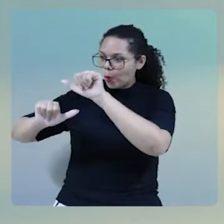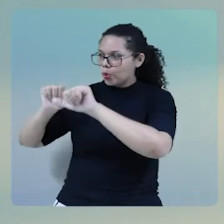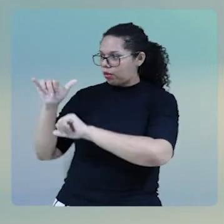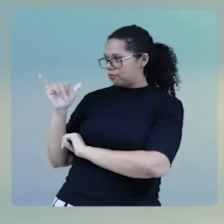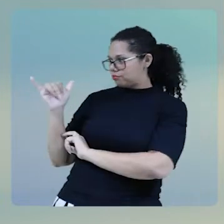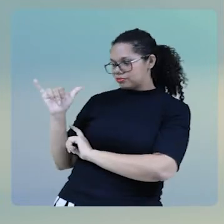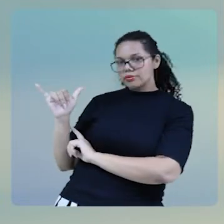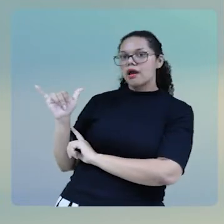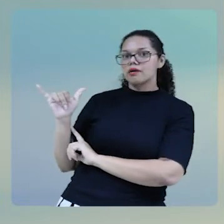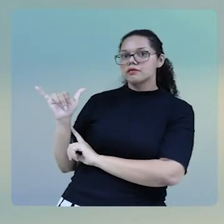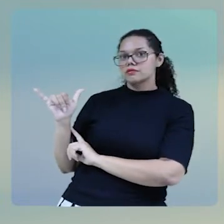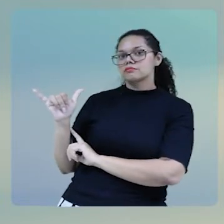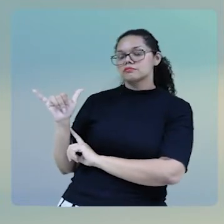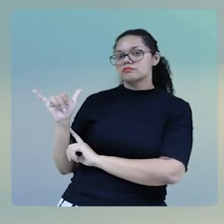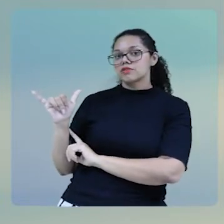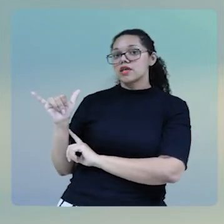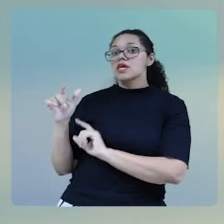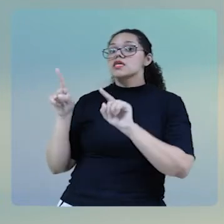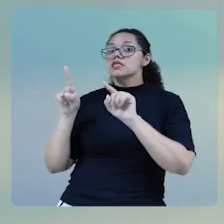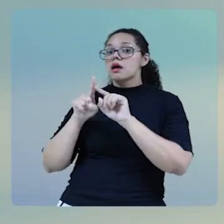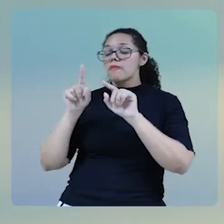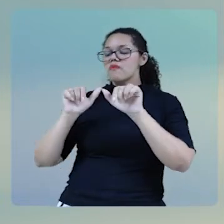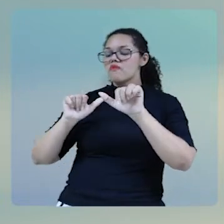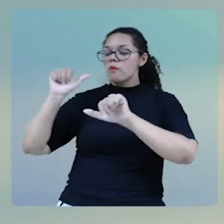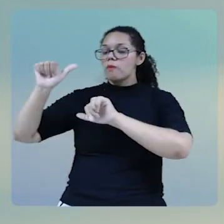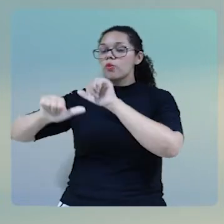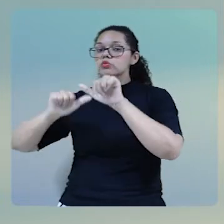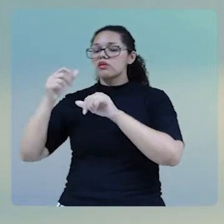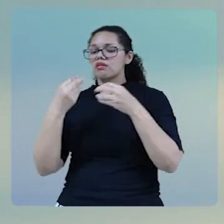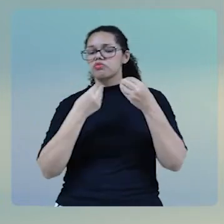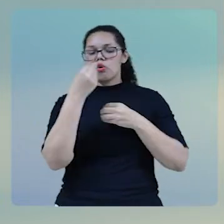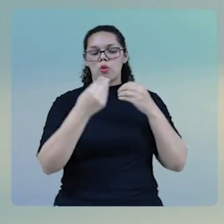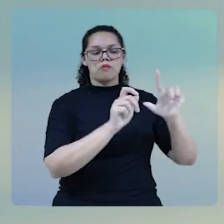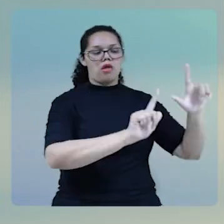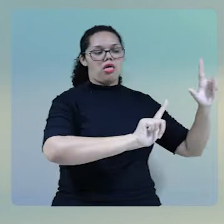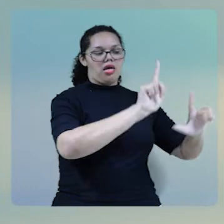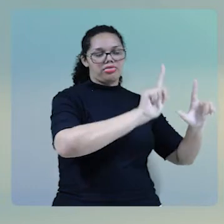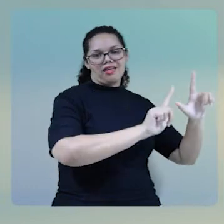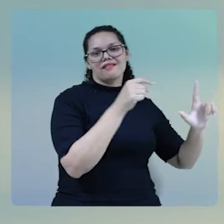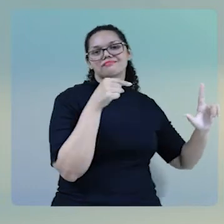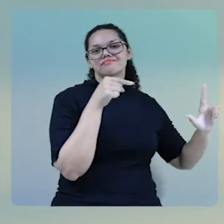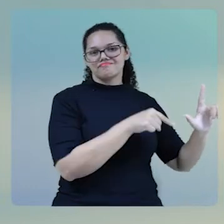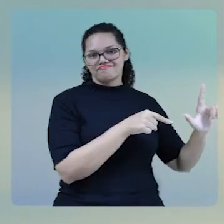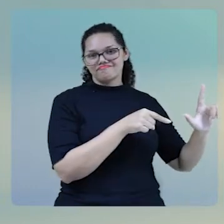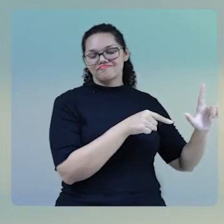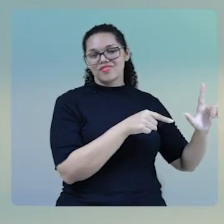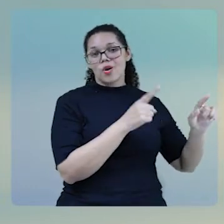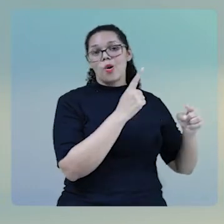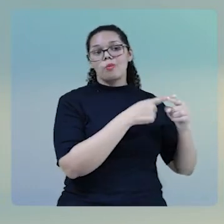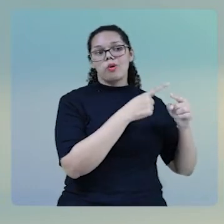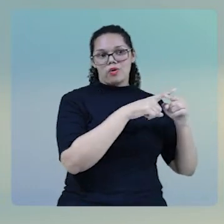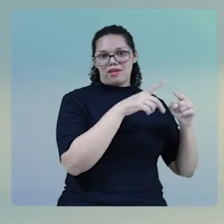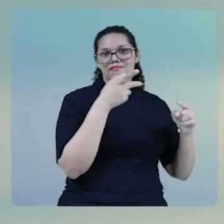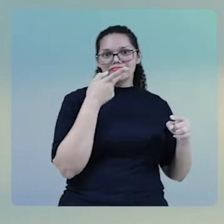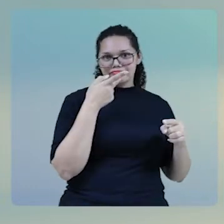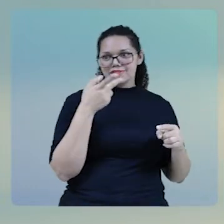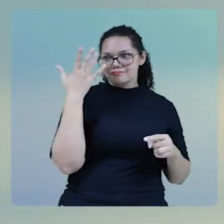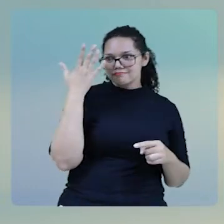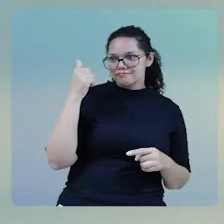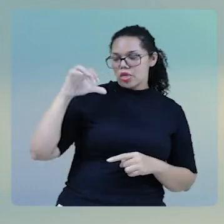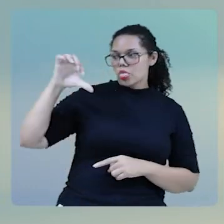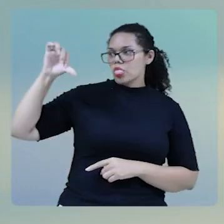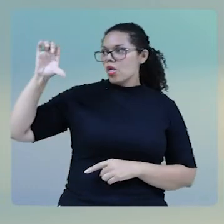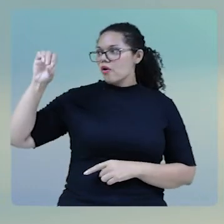televisão e, consequentemente, pessoal, eu vou mudando a tensão dela também. Foi dito que ela funciona com voltagem entre 90 e 130